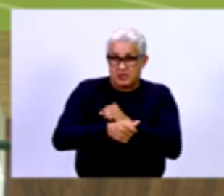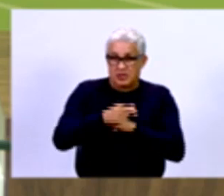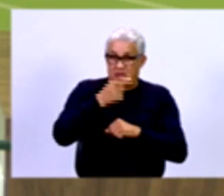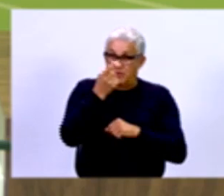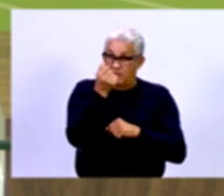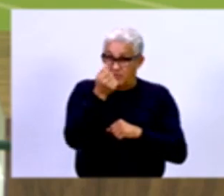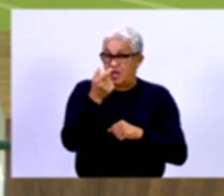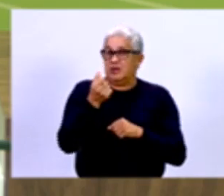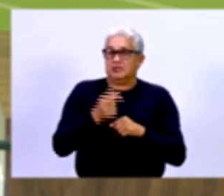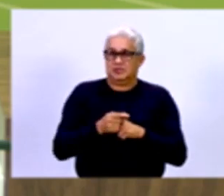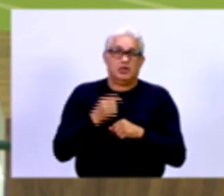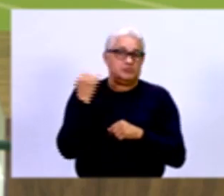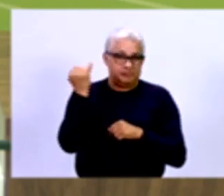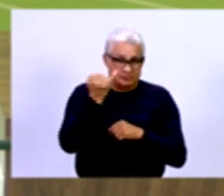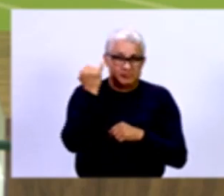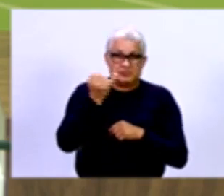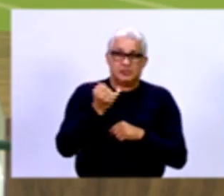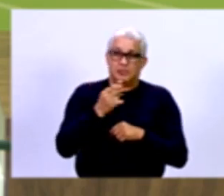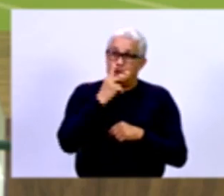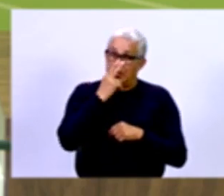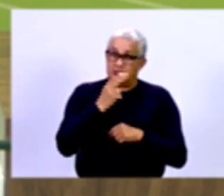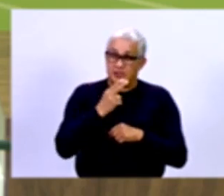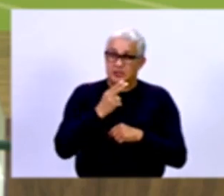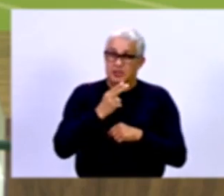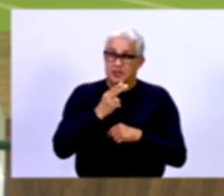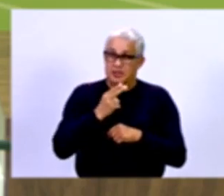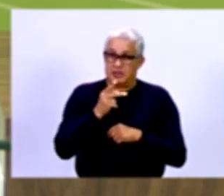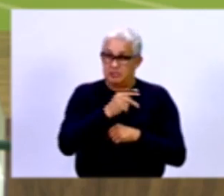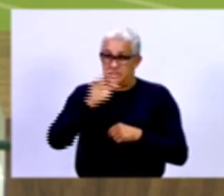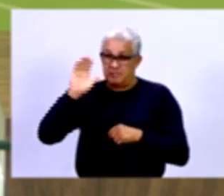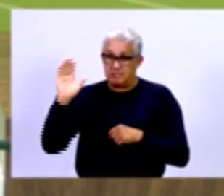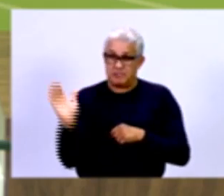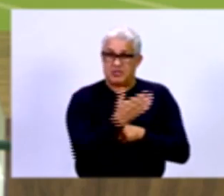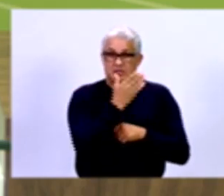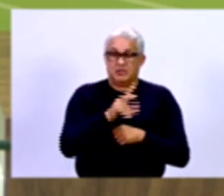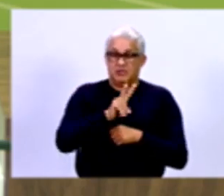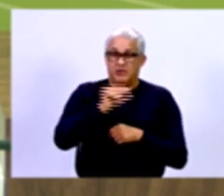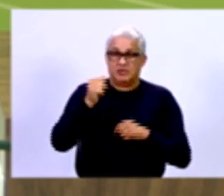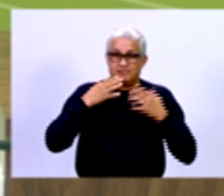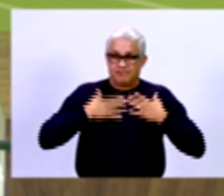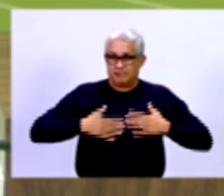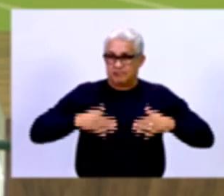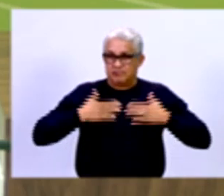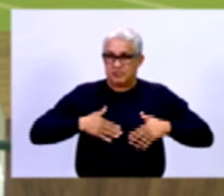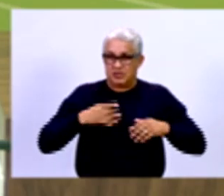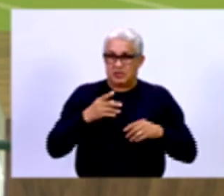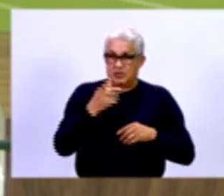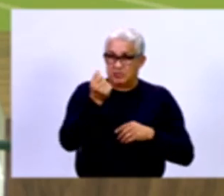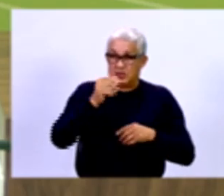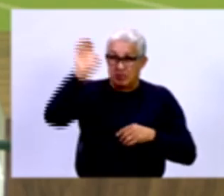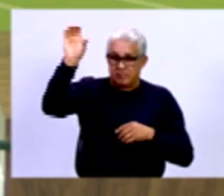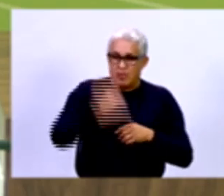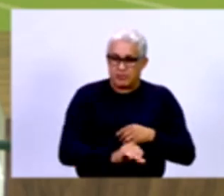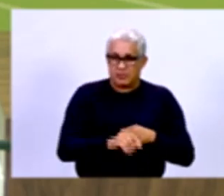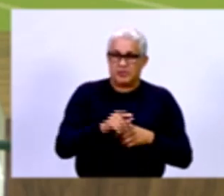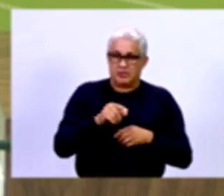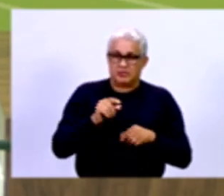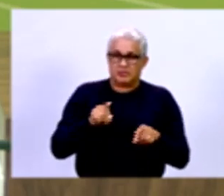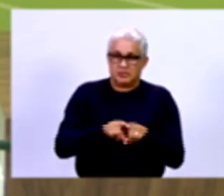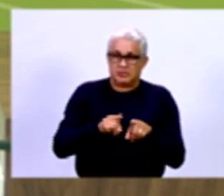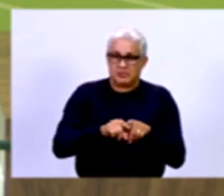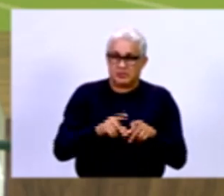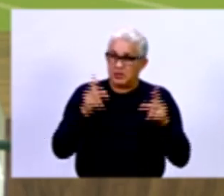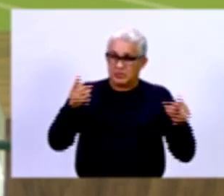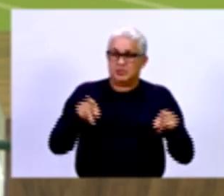bastante expressivo. Talvez o impeachment vai tranquilizar esse cenário e a gente vai ter mais investimento financeiro. Que não é exatamente a mesma coisa que importação,